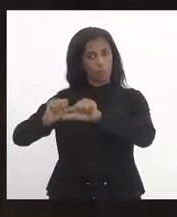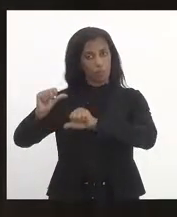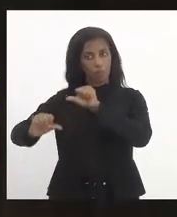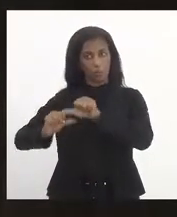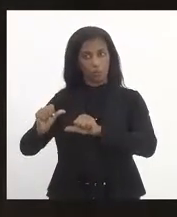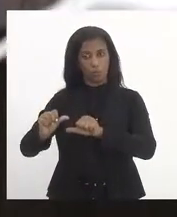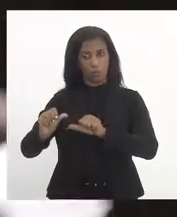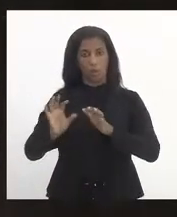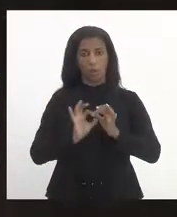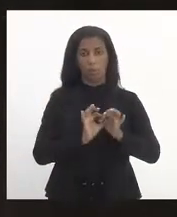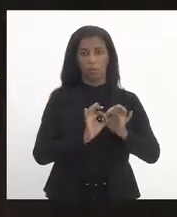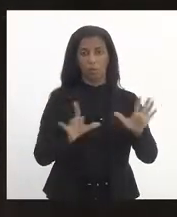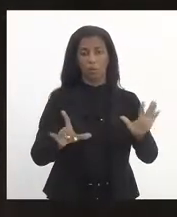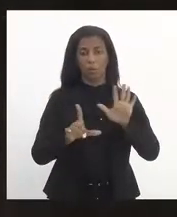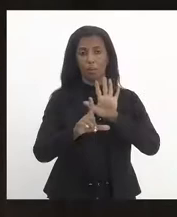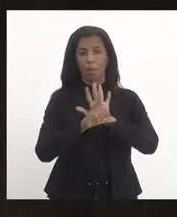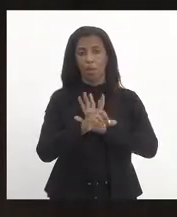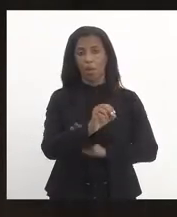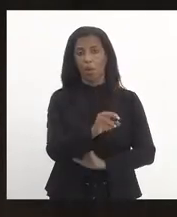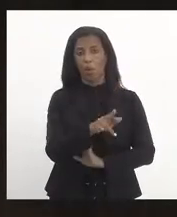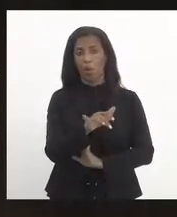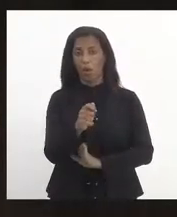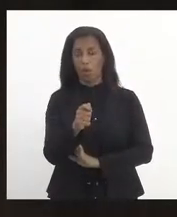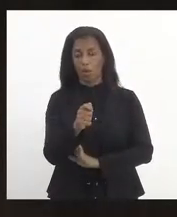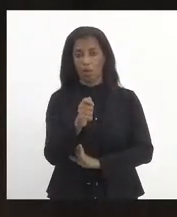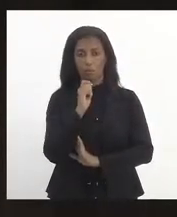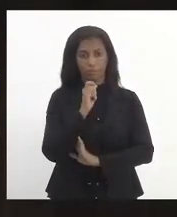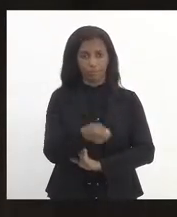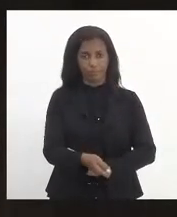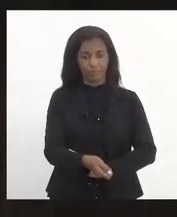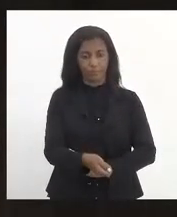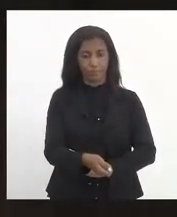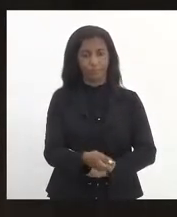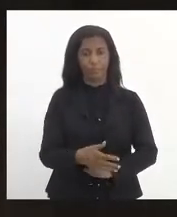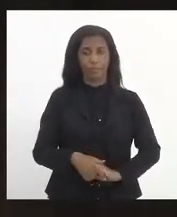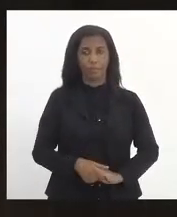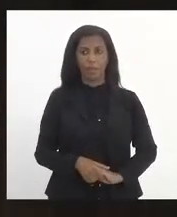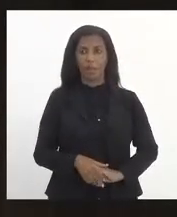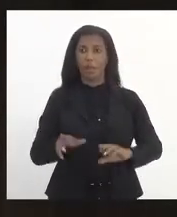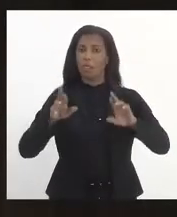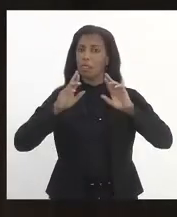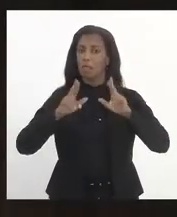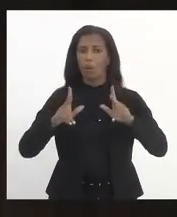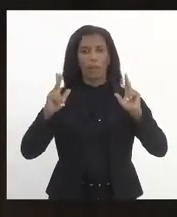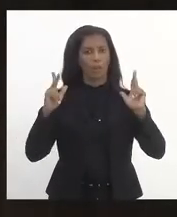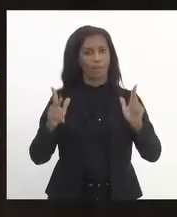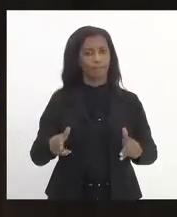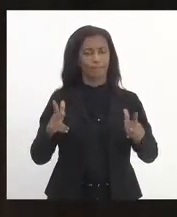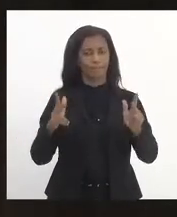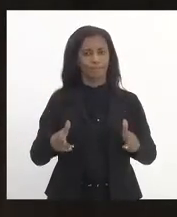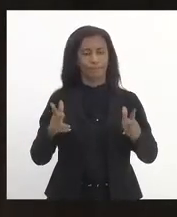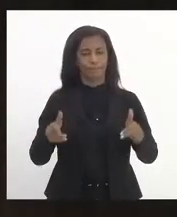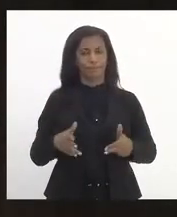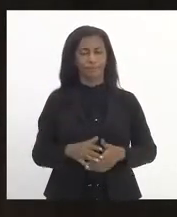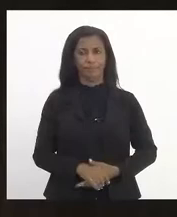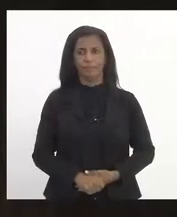uma autorização numa lei orgânica impositiva, ela é, não é a mesma coisa.